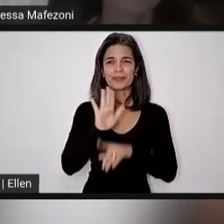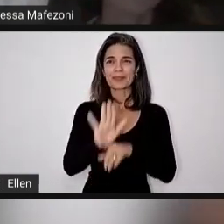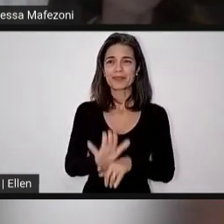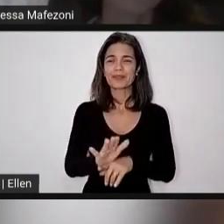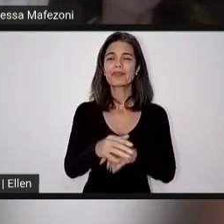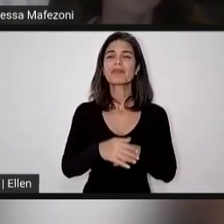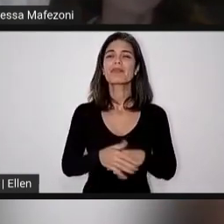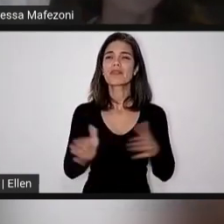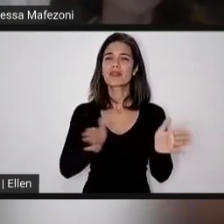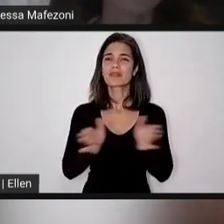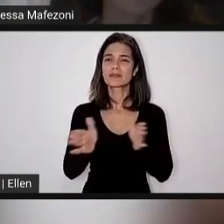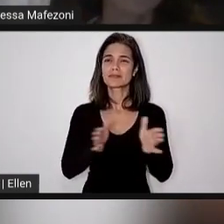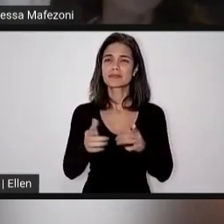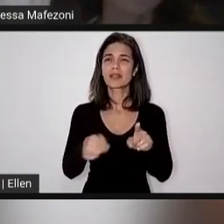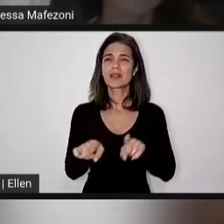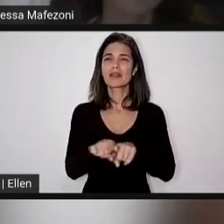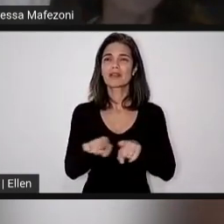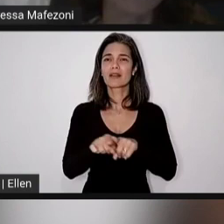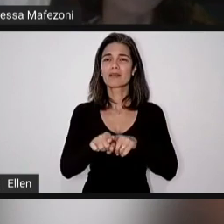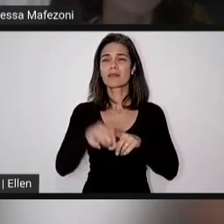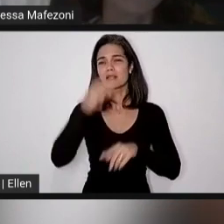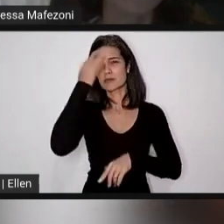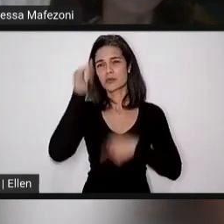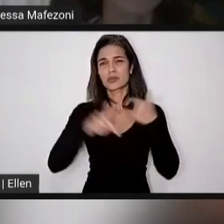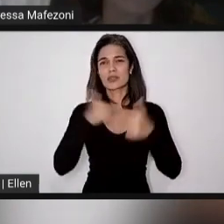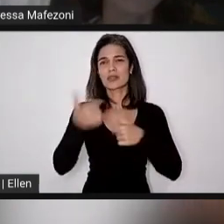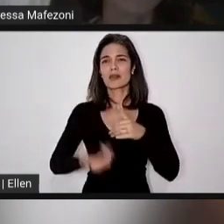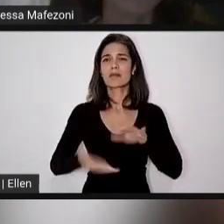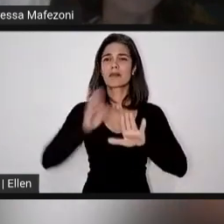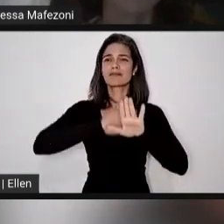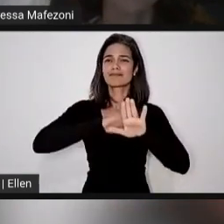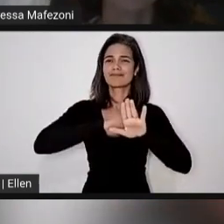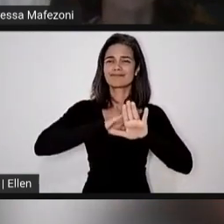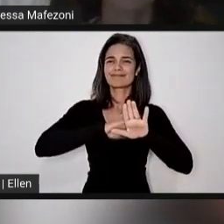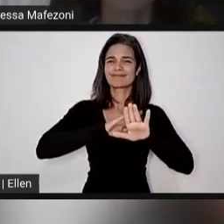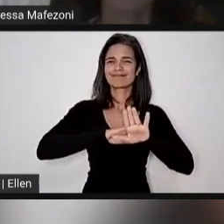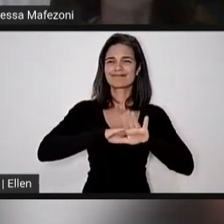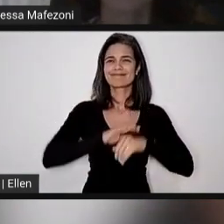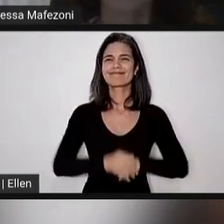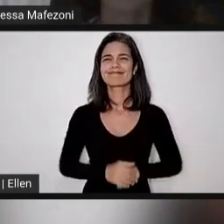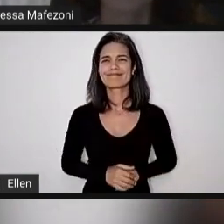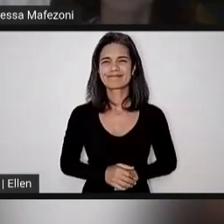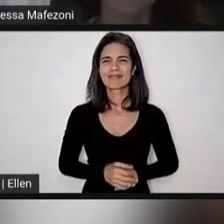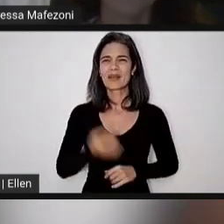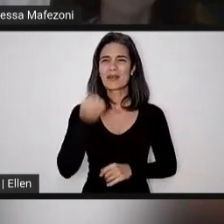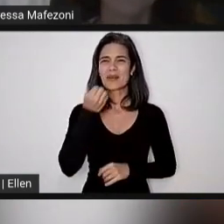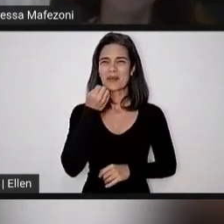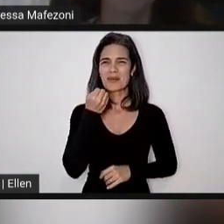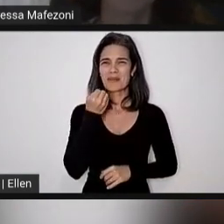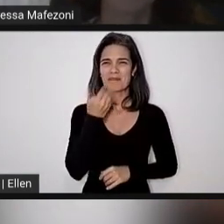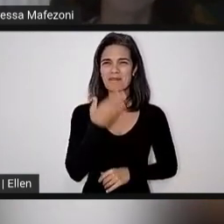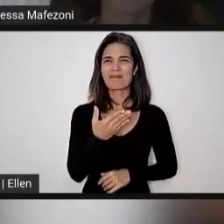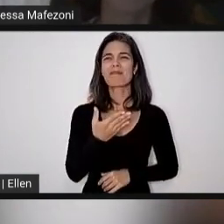nos bastidores, nosso colega Guilherme, sempre aí pronto para nos ajudar. Tá? Um bom módulo para